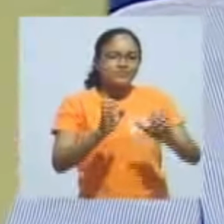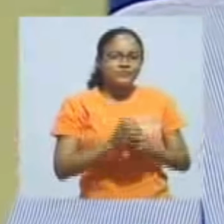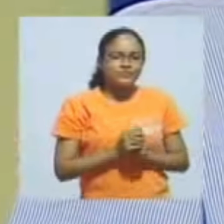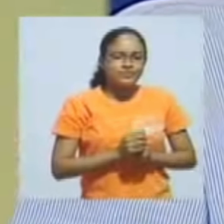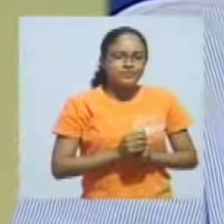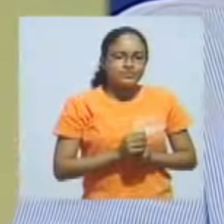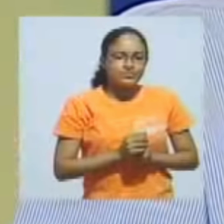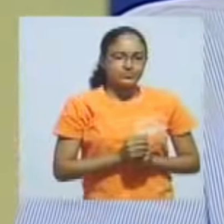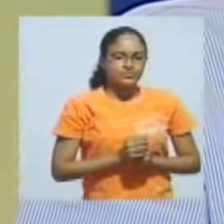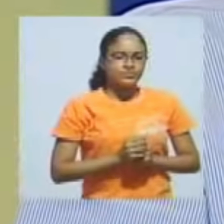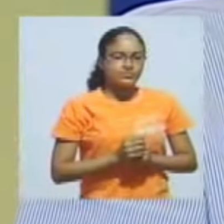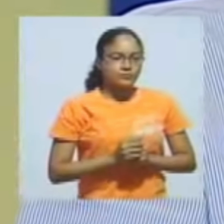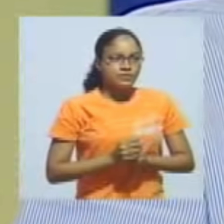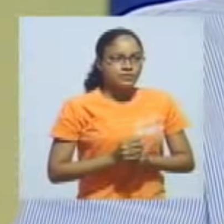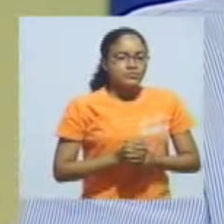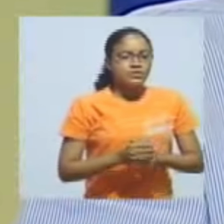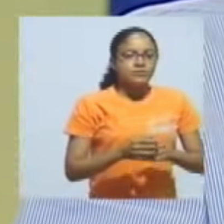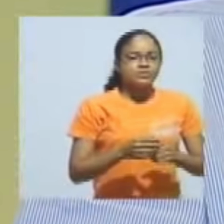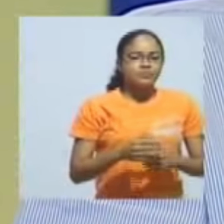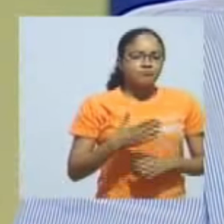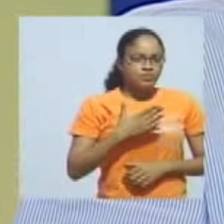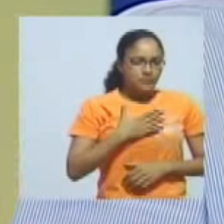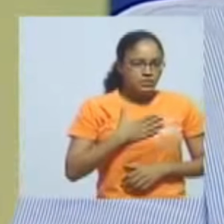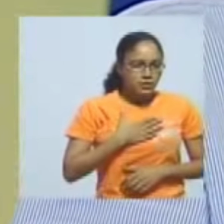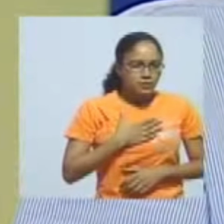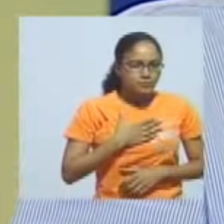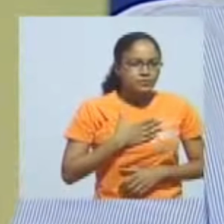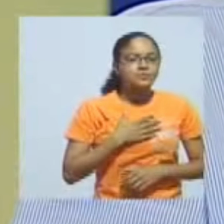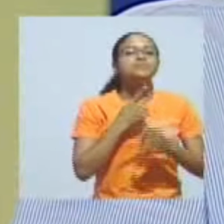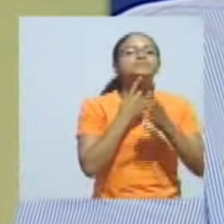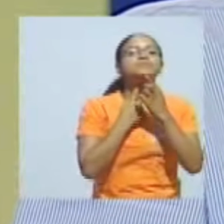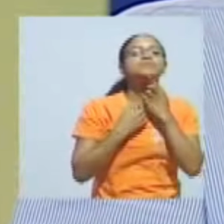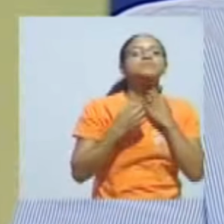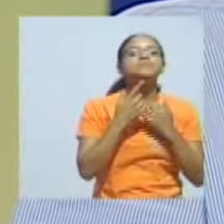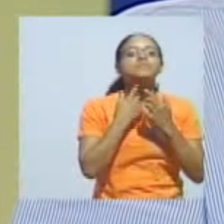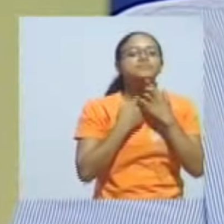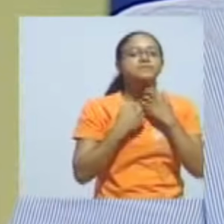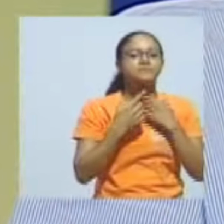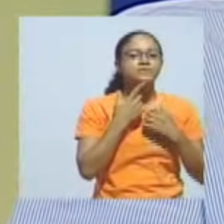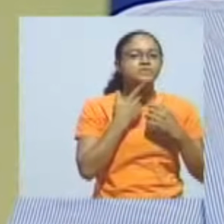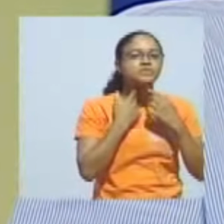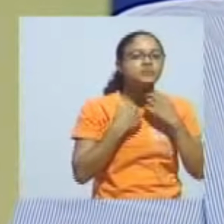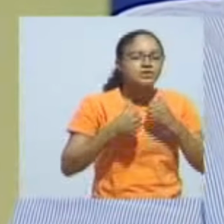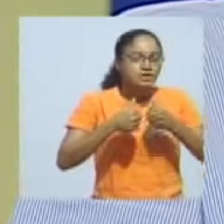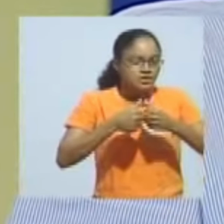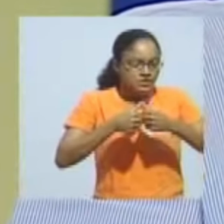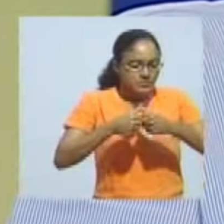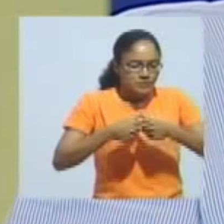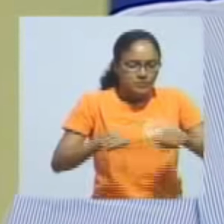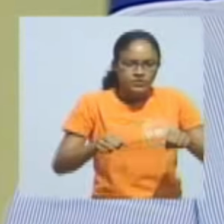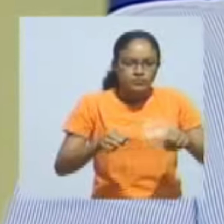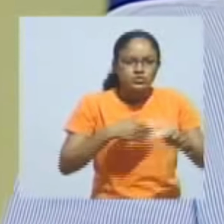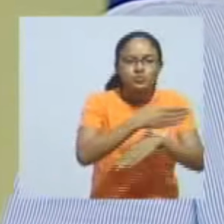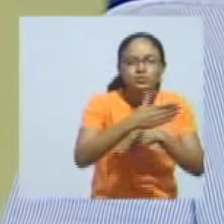Se dependesse da minha vontade, eu estava em todos os eventos que a minha